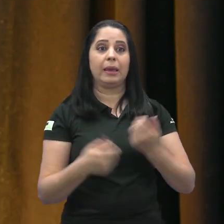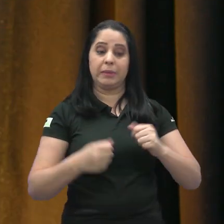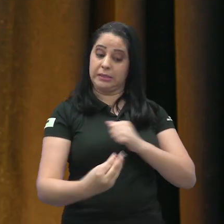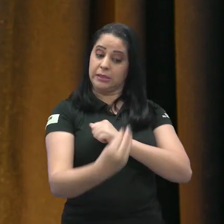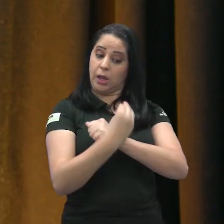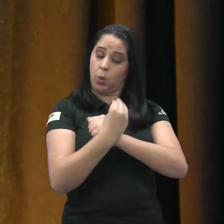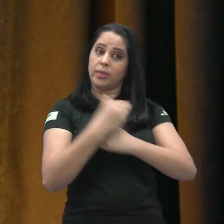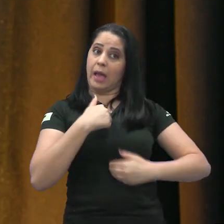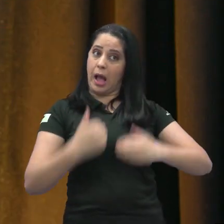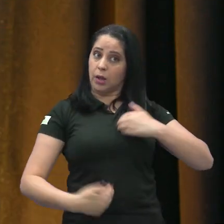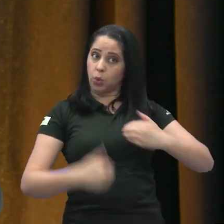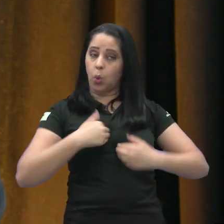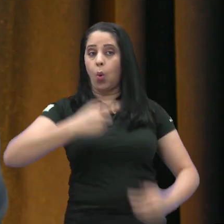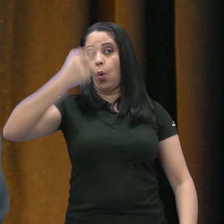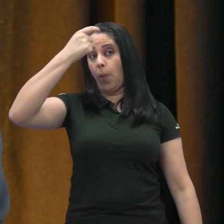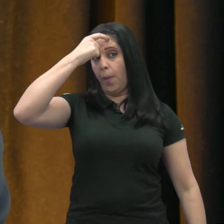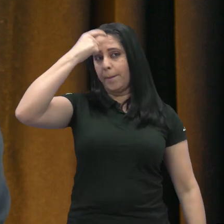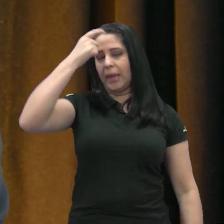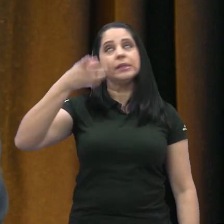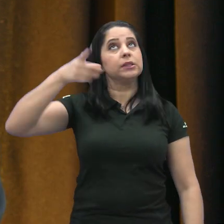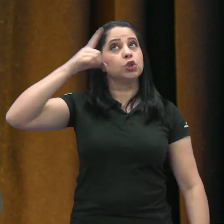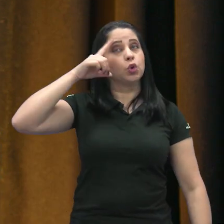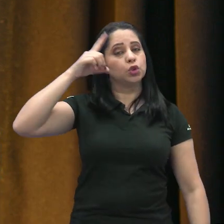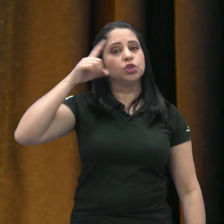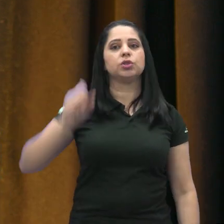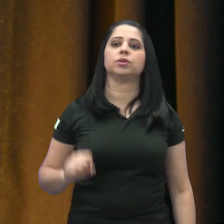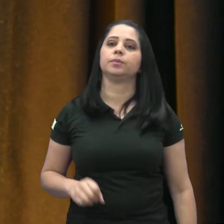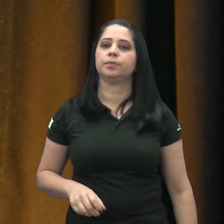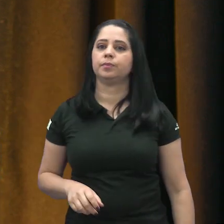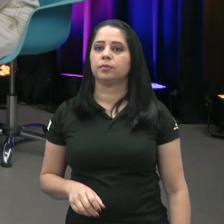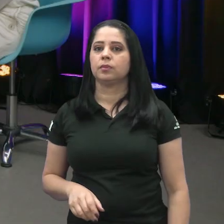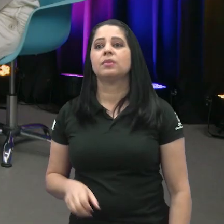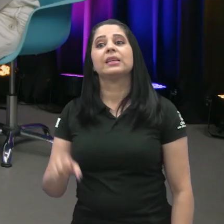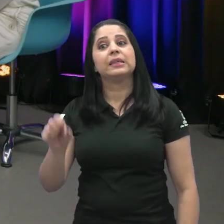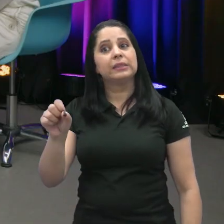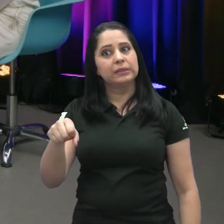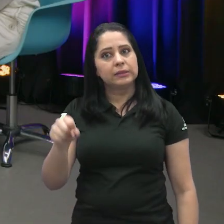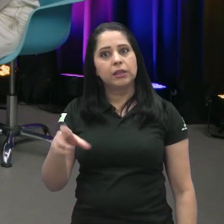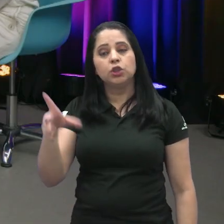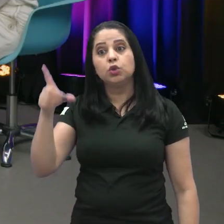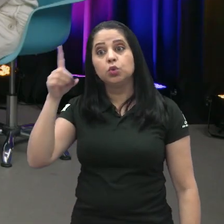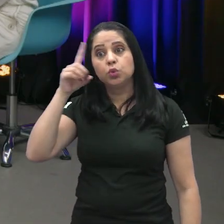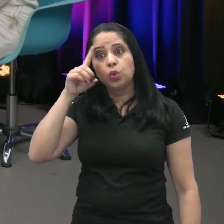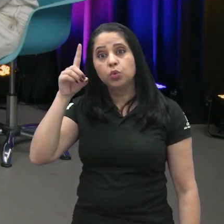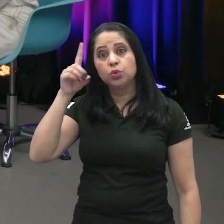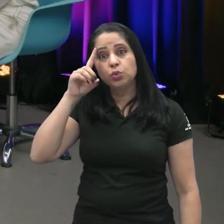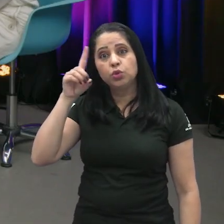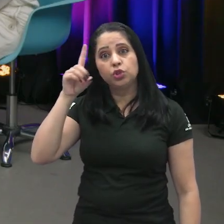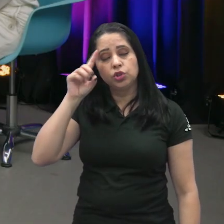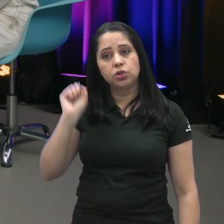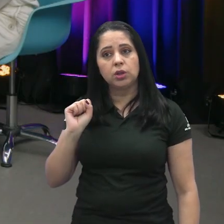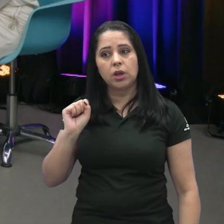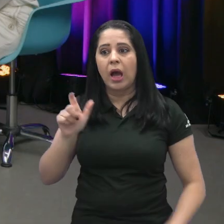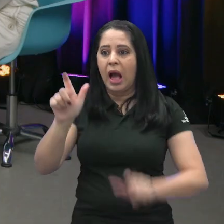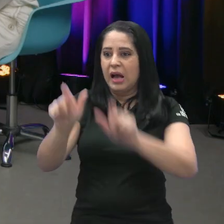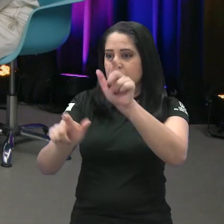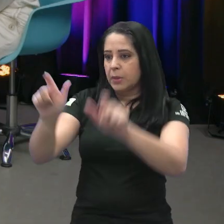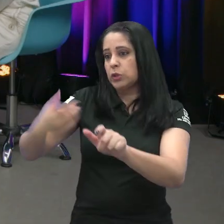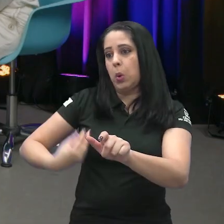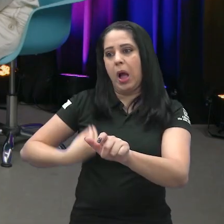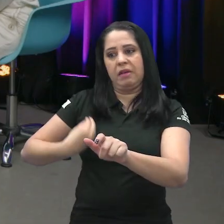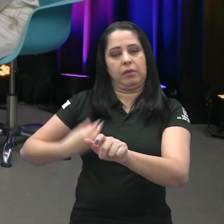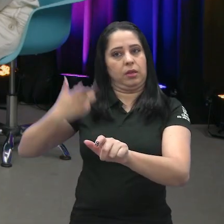que é o nosso corpo. Né? Corpo, mente, todos os dias. E assim, todos os dias nós estamos vendo pessoas com as